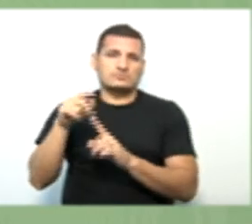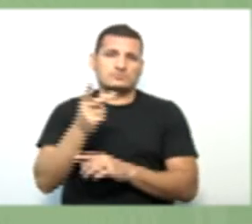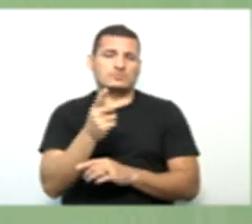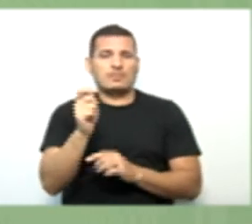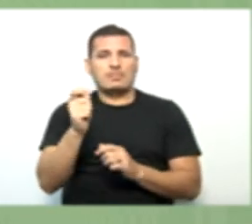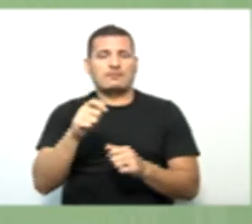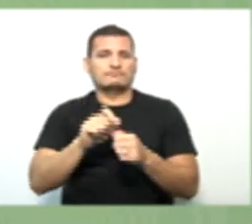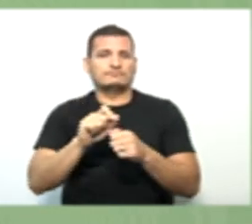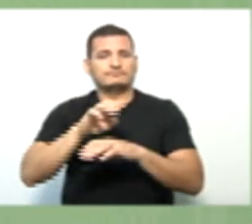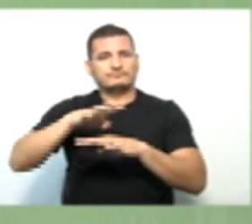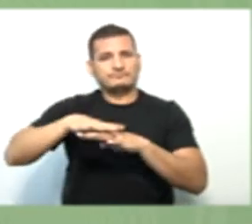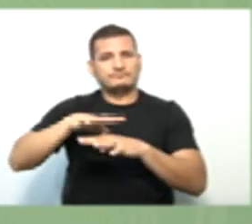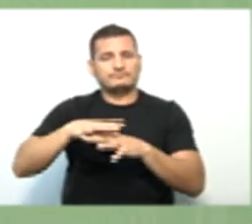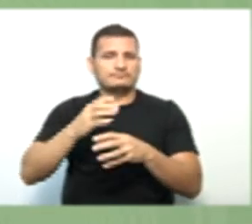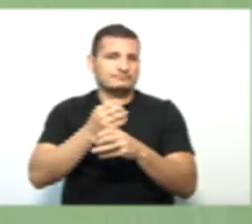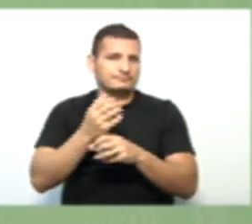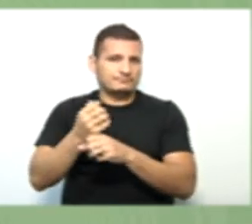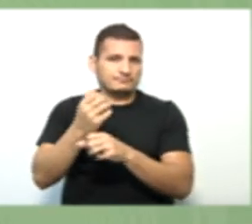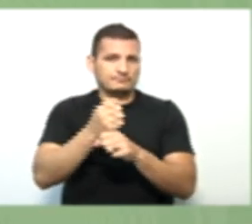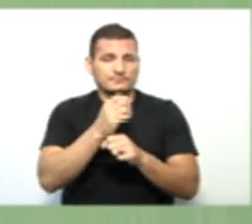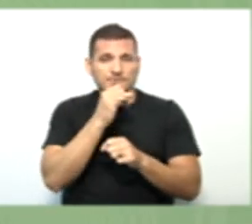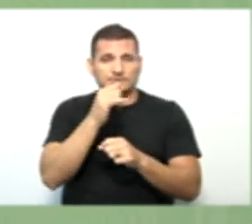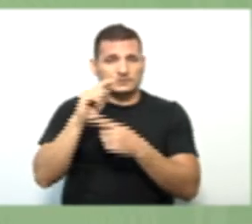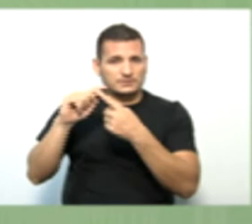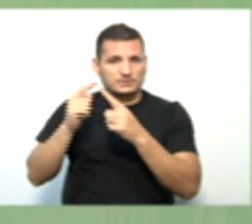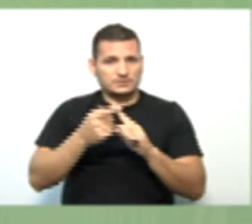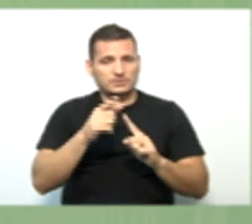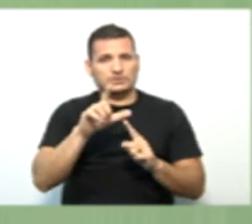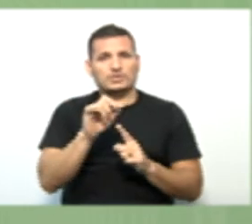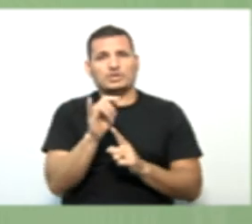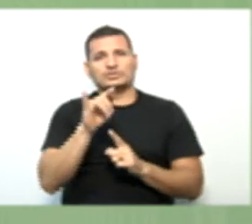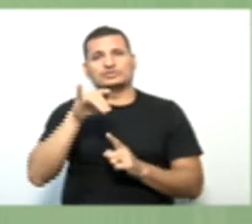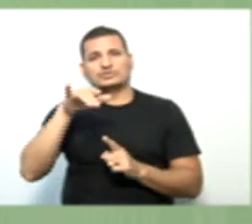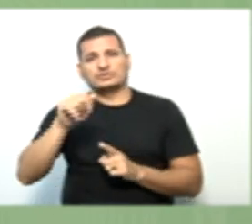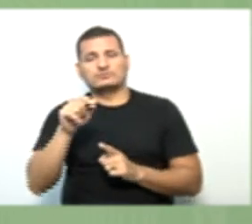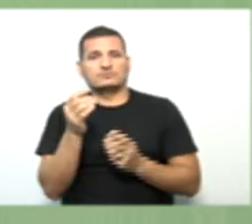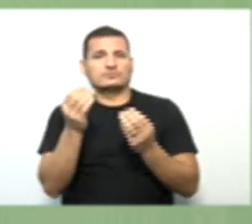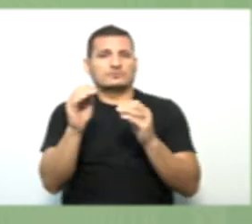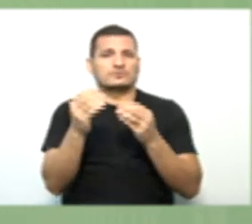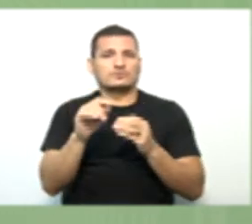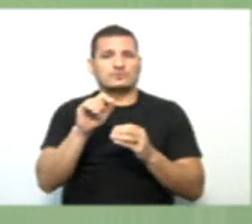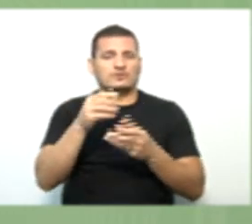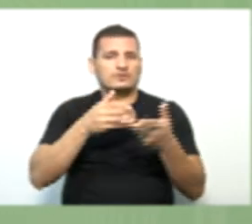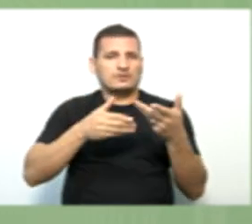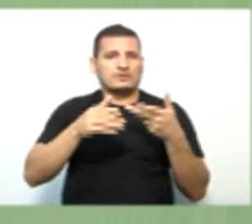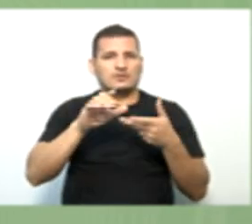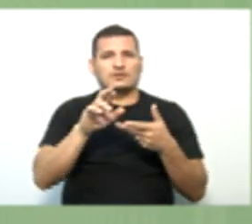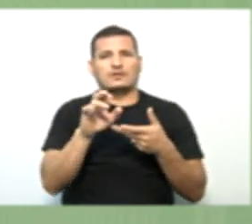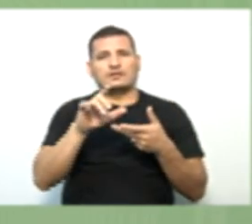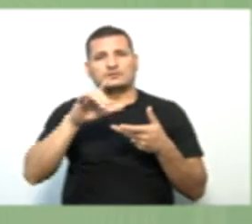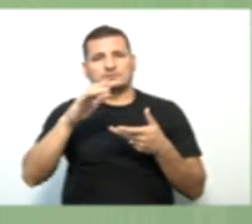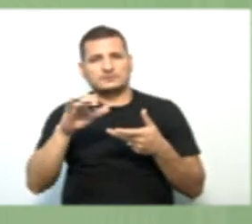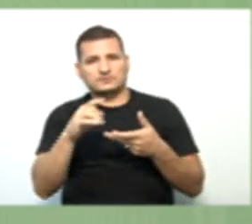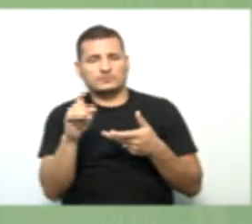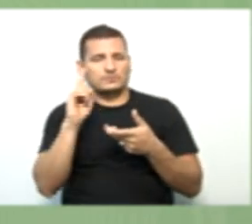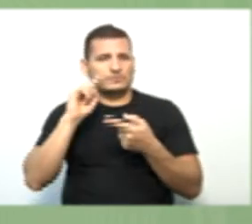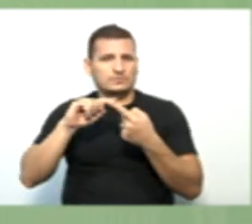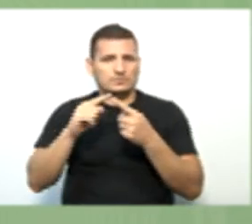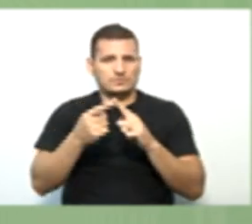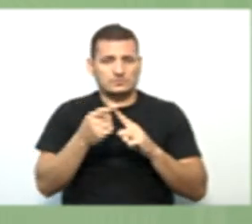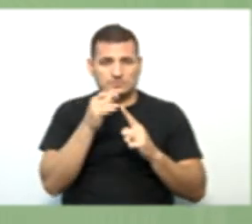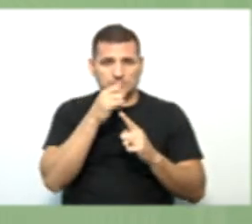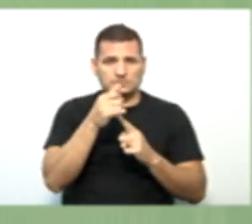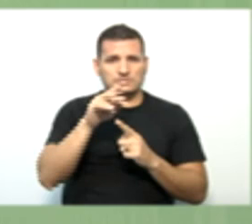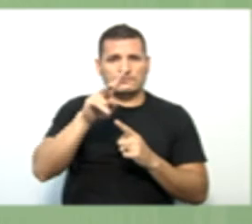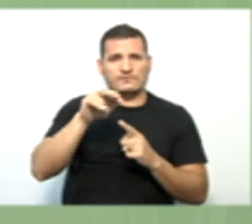aritmética. Se é uma variável do tipo lógica, eu vou colocar ela em expressões relacionais, em expressões lógicas. Se é uma